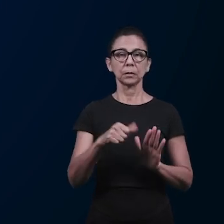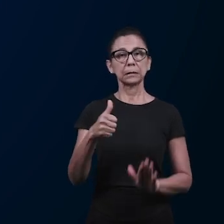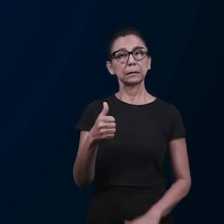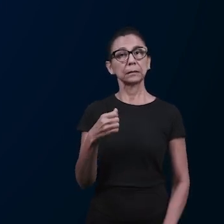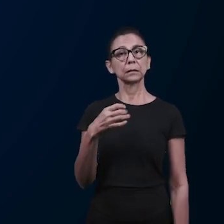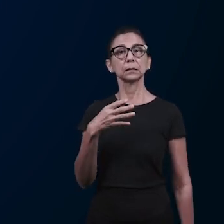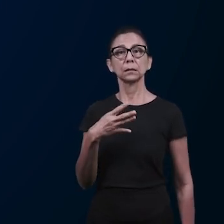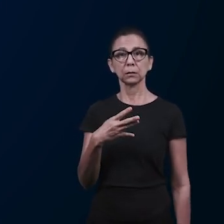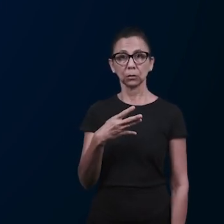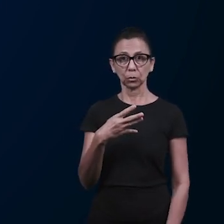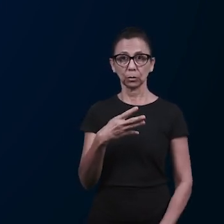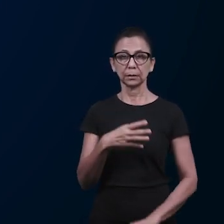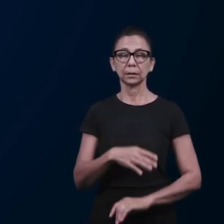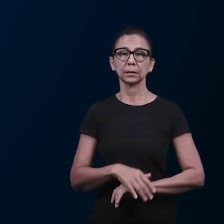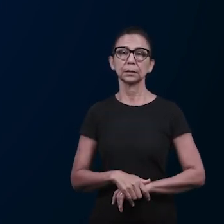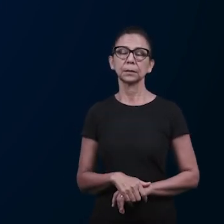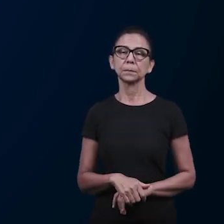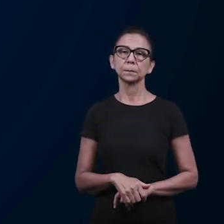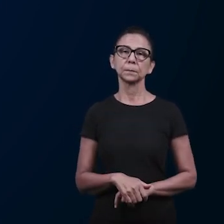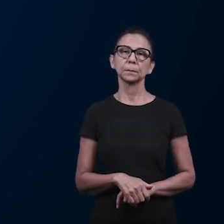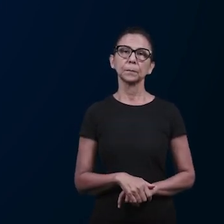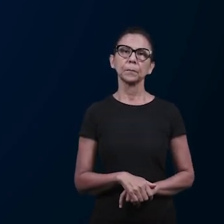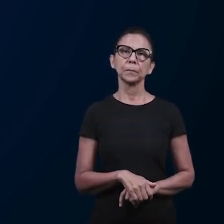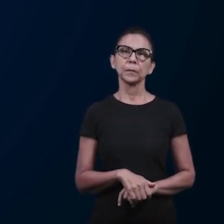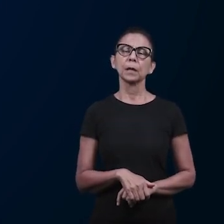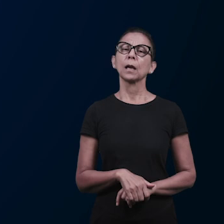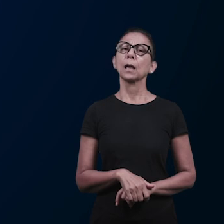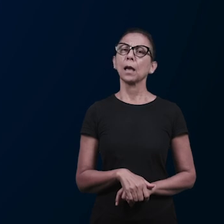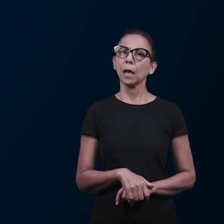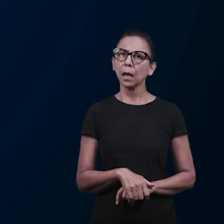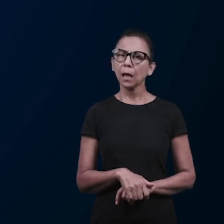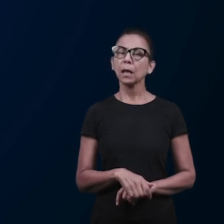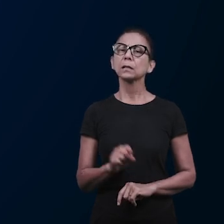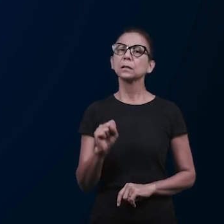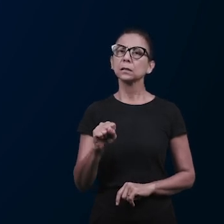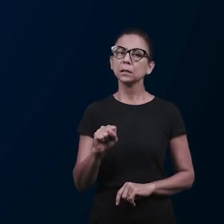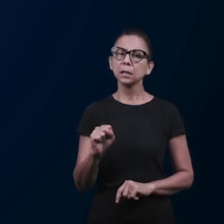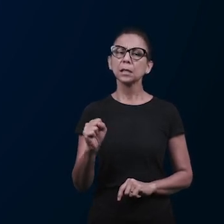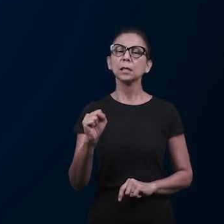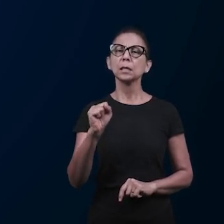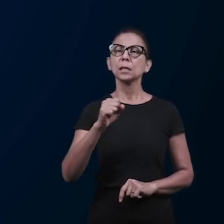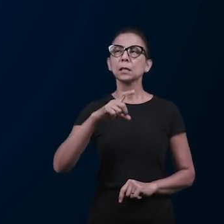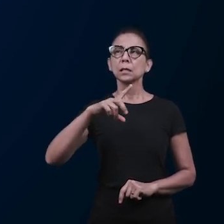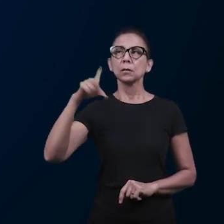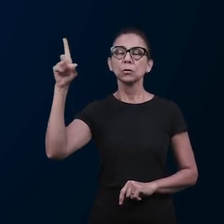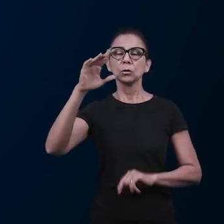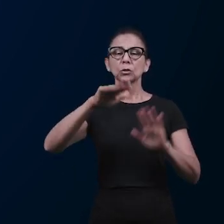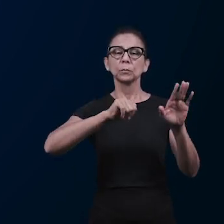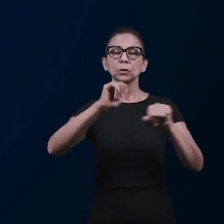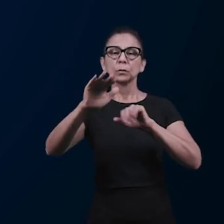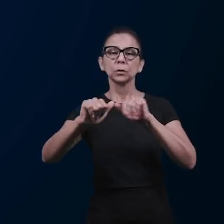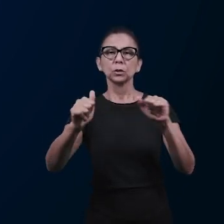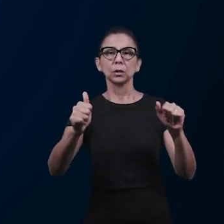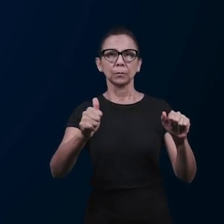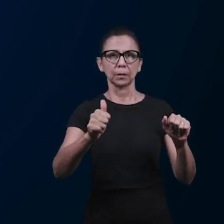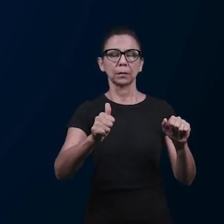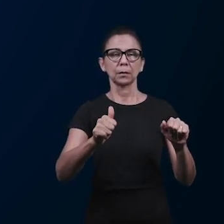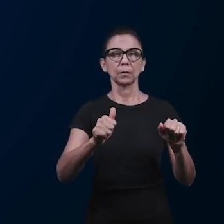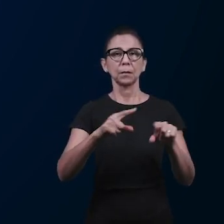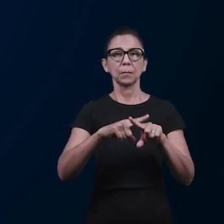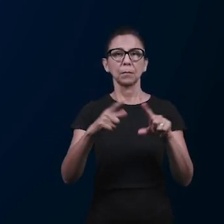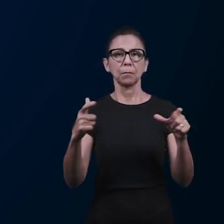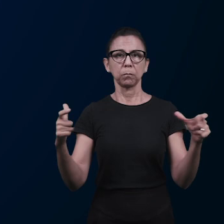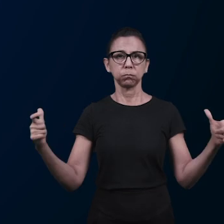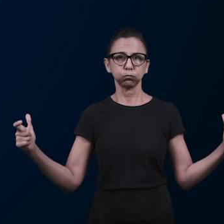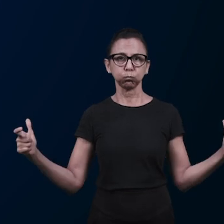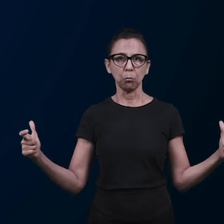no versículo 14, que diz o seguinte: porque muitos são os chamados, mas poucos os escolhidos.